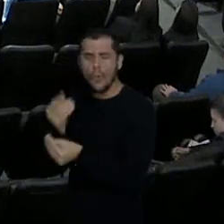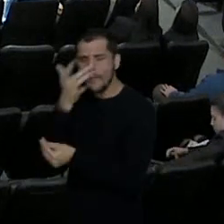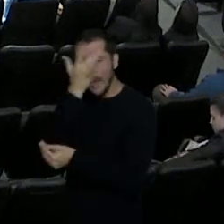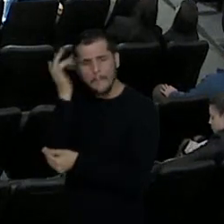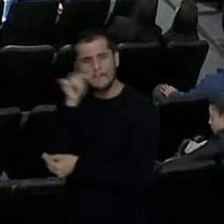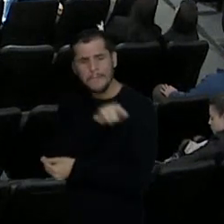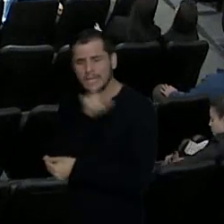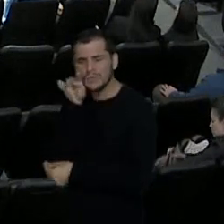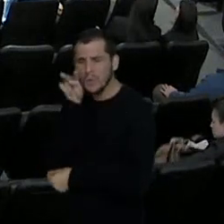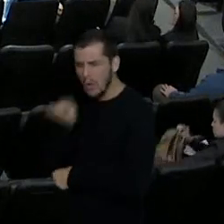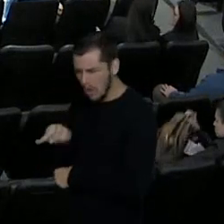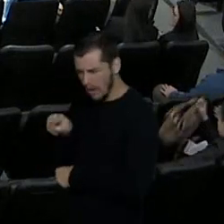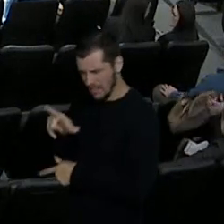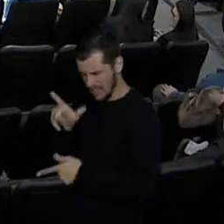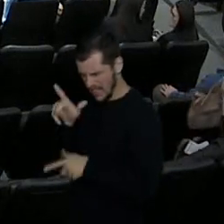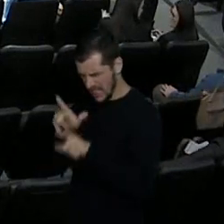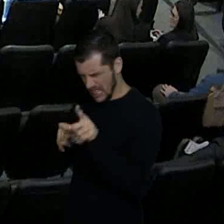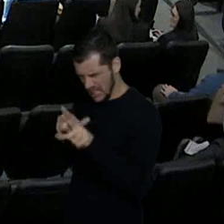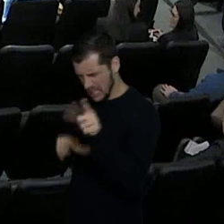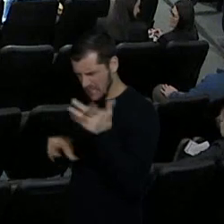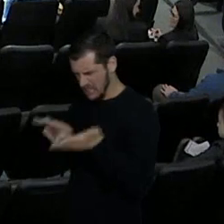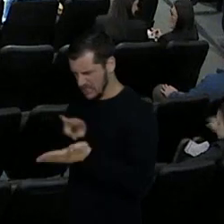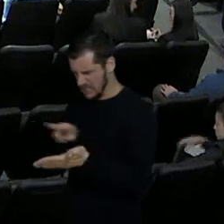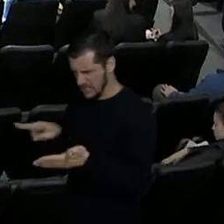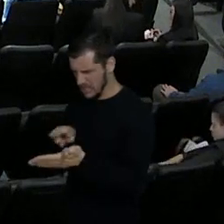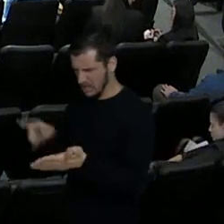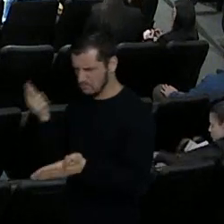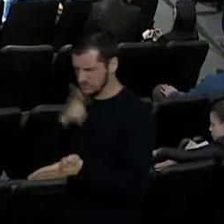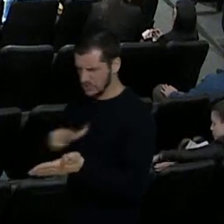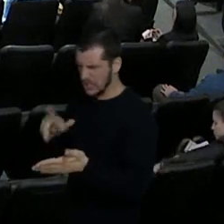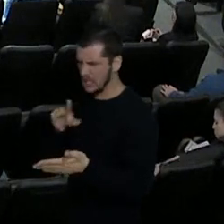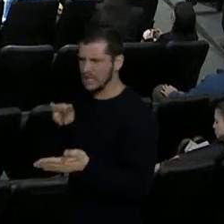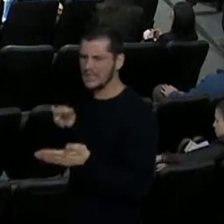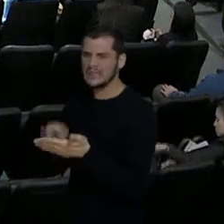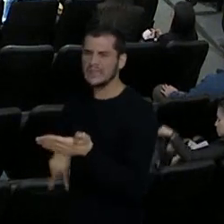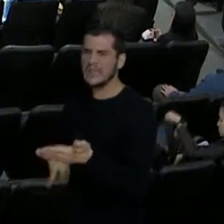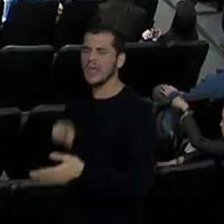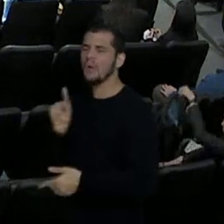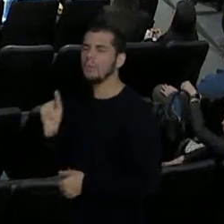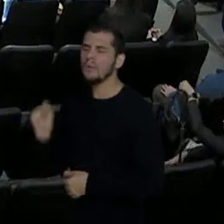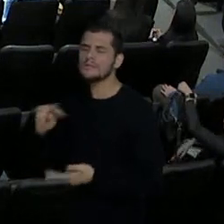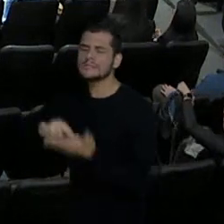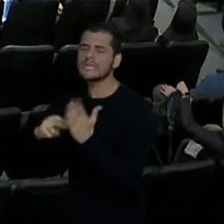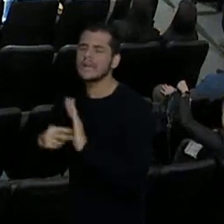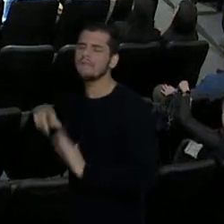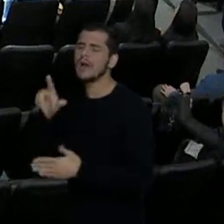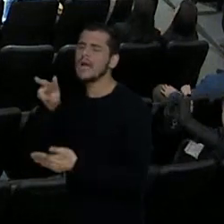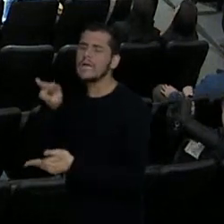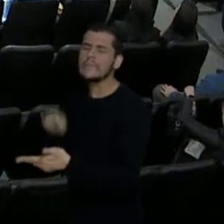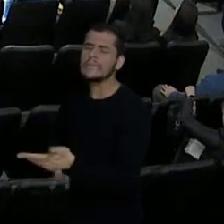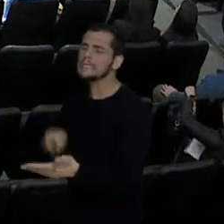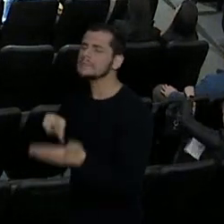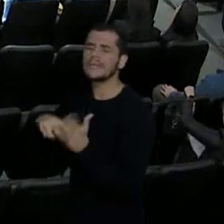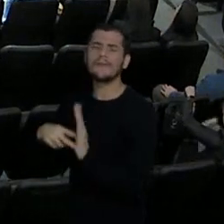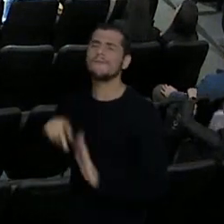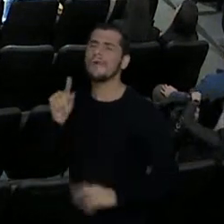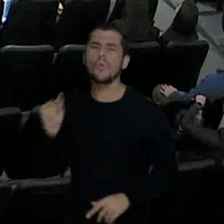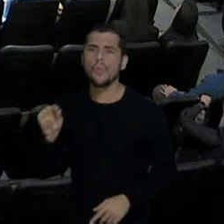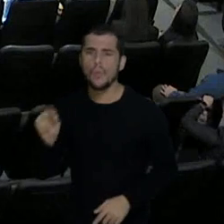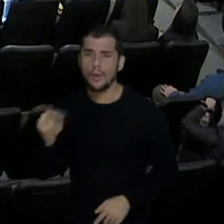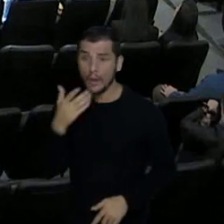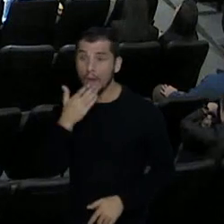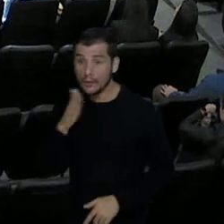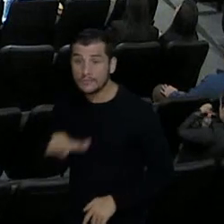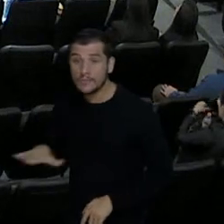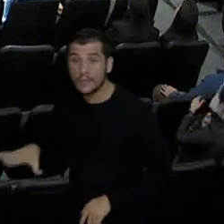que é ler né Outro dia eu vi essa frase que a criança perguntou tá o que que é ler vocês falam